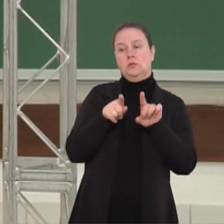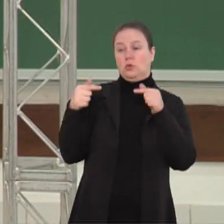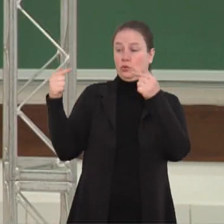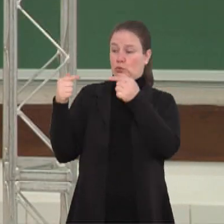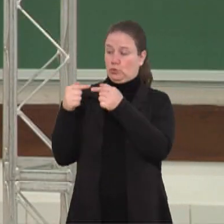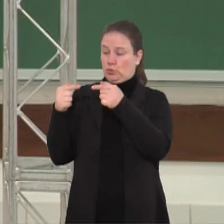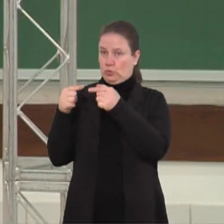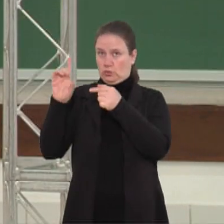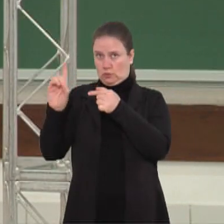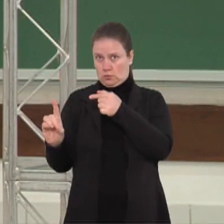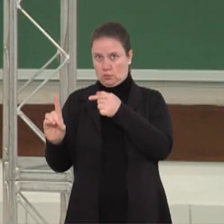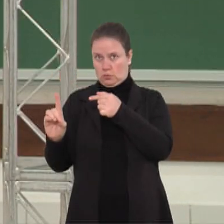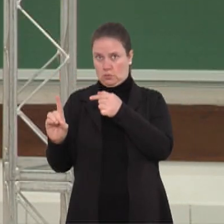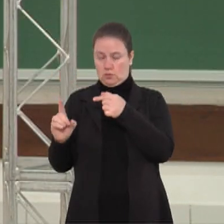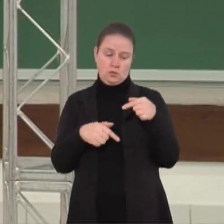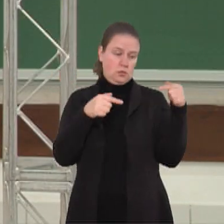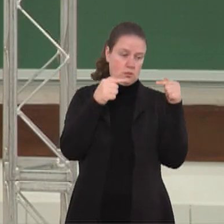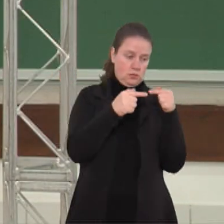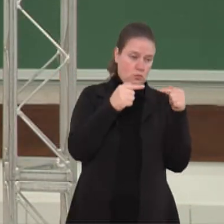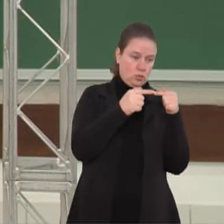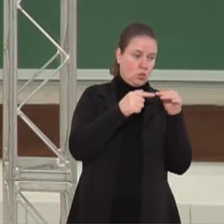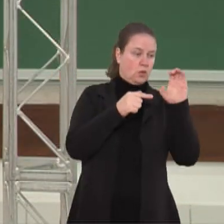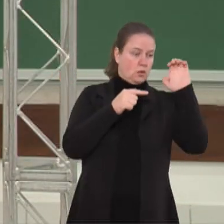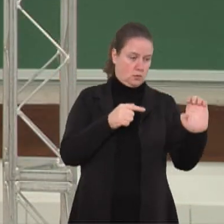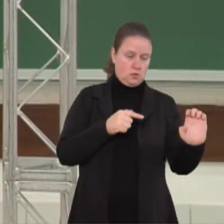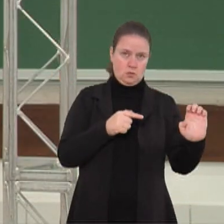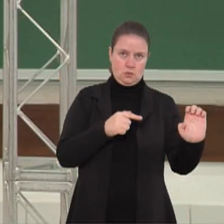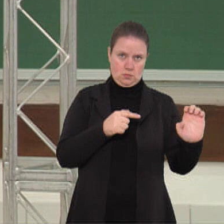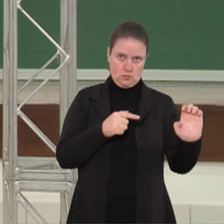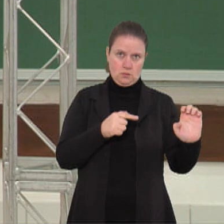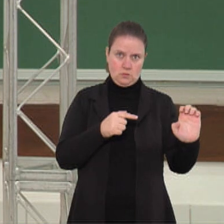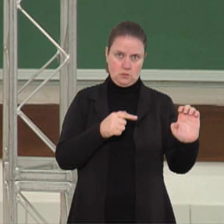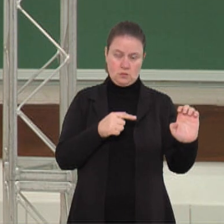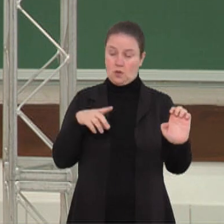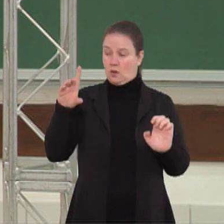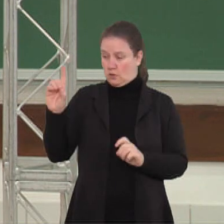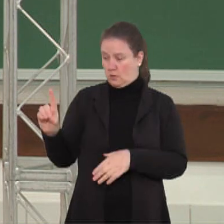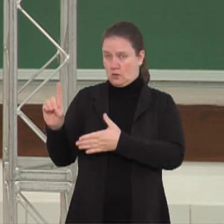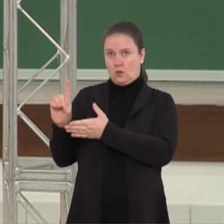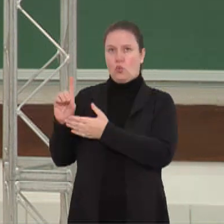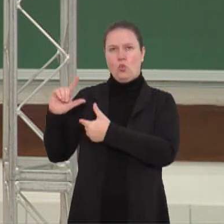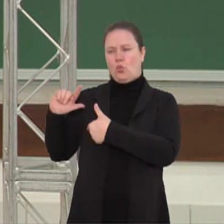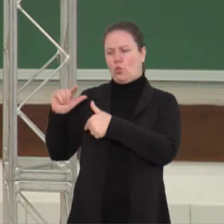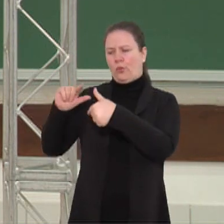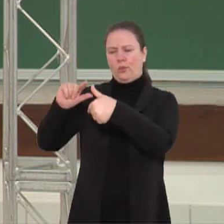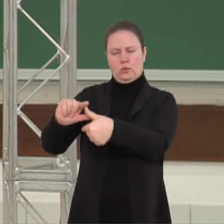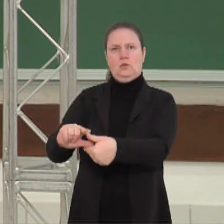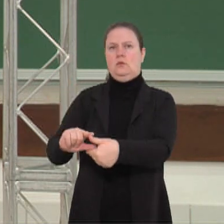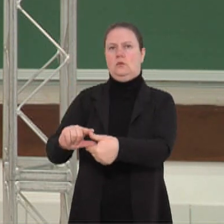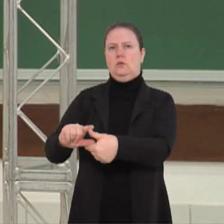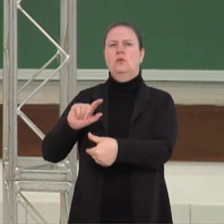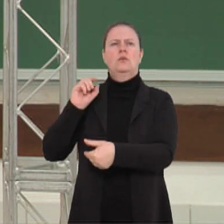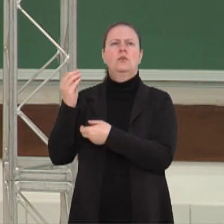necessariamente, direita é um tanto mais conservador no aspecto